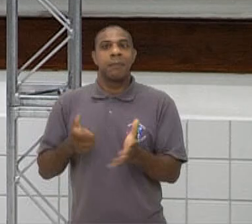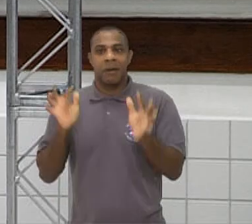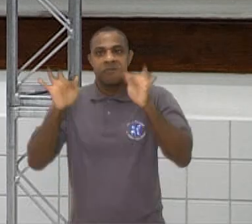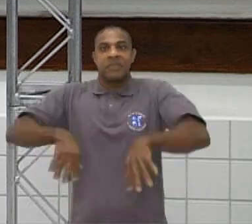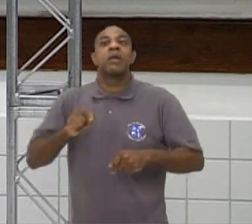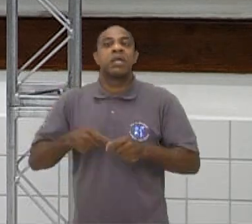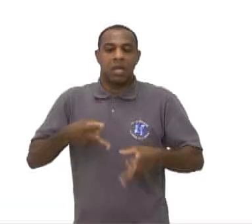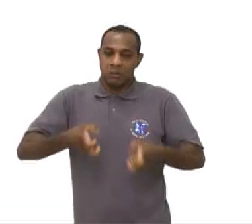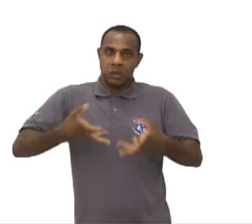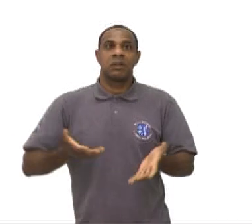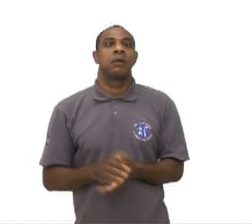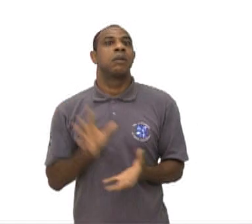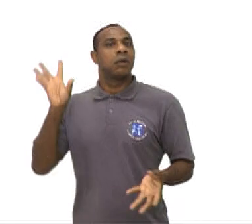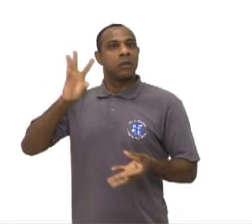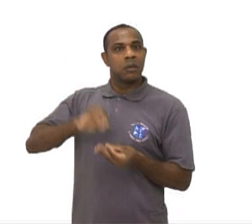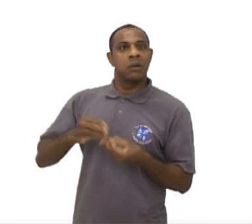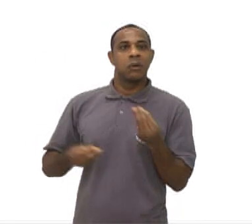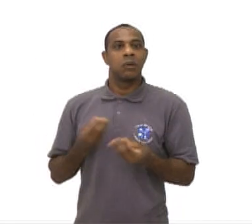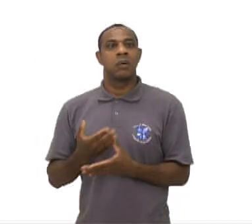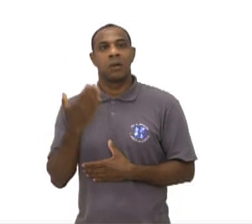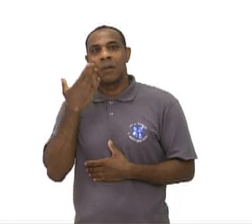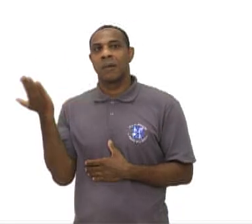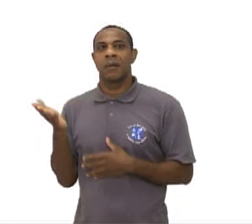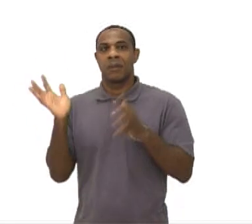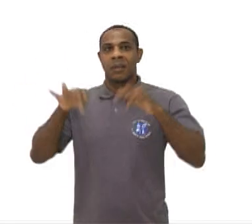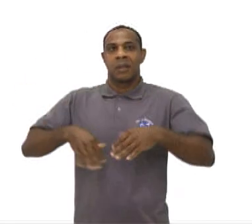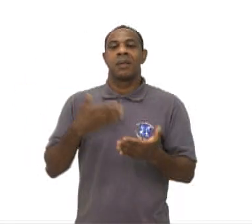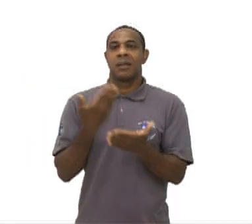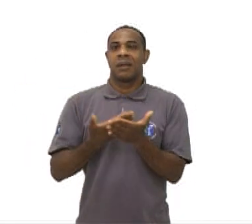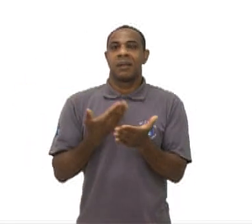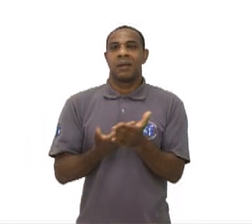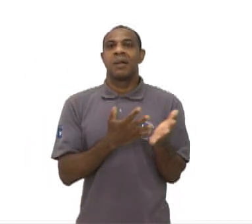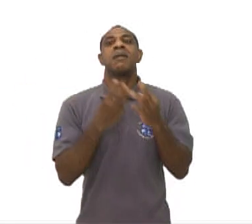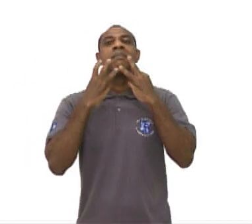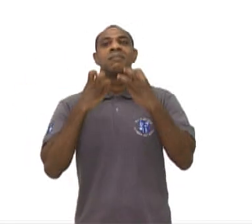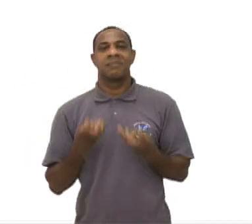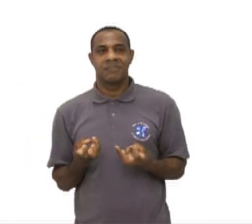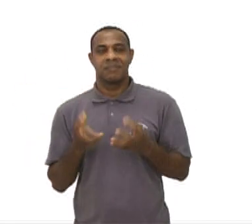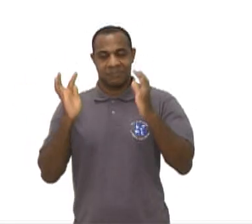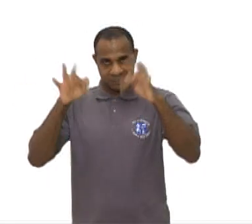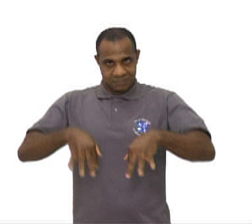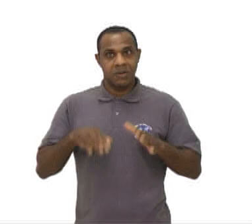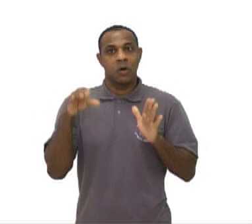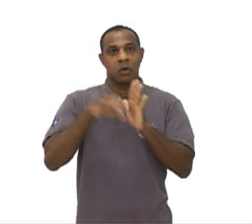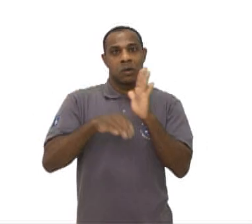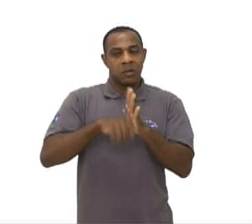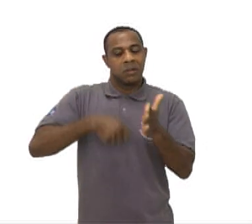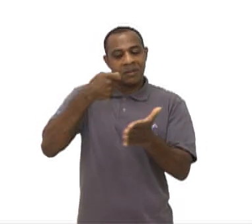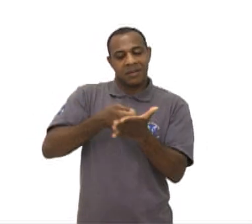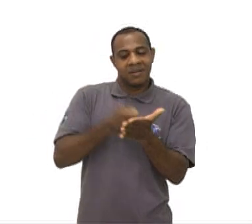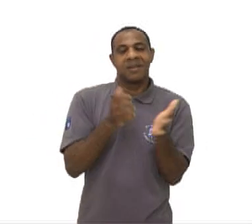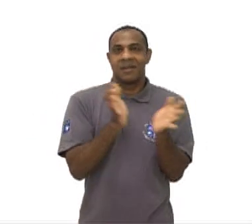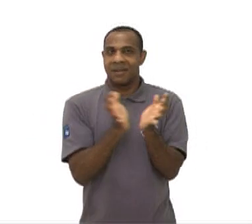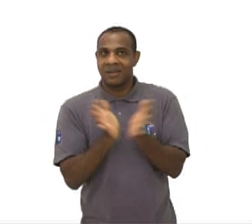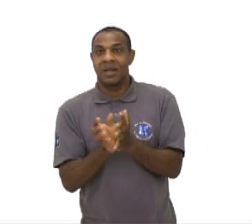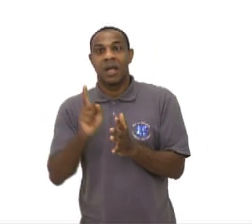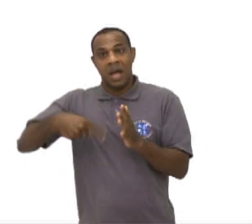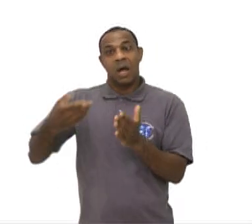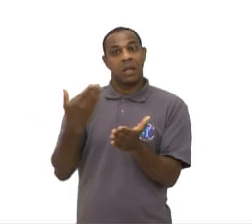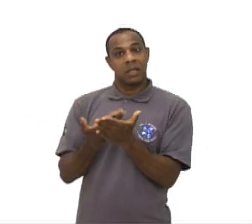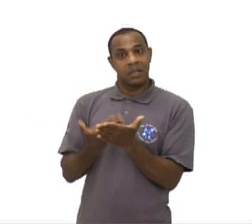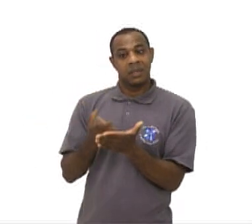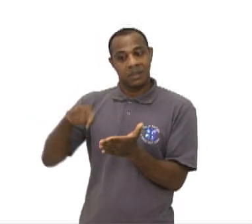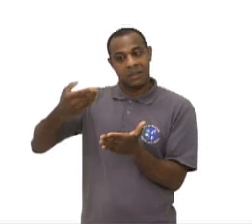exploração. Conclusão, hoje encerramos nossa sequência de aulas de Karl Marx com o conceito de luta de classes. Na próxima